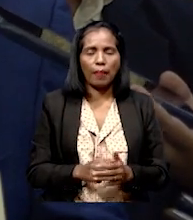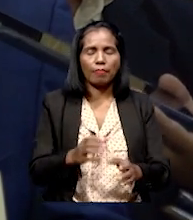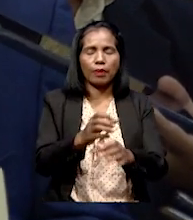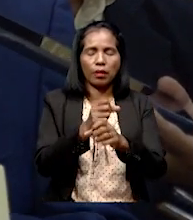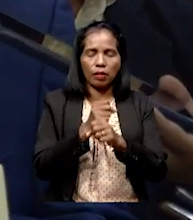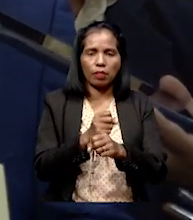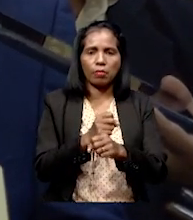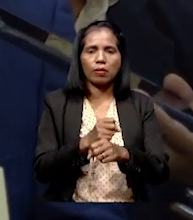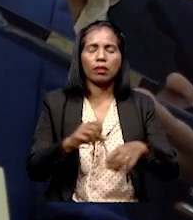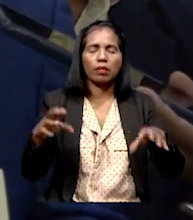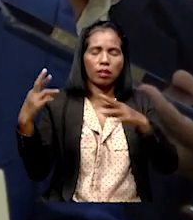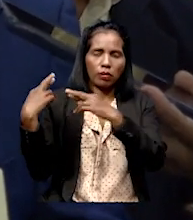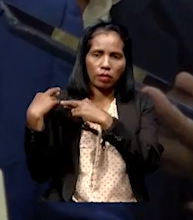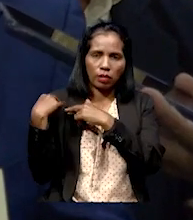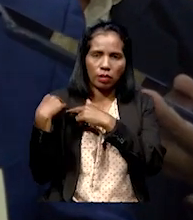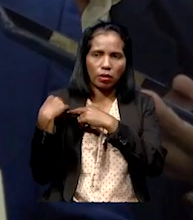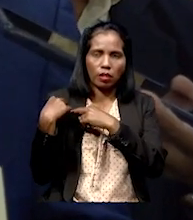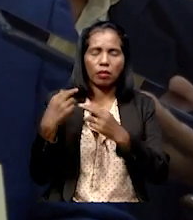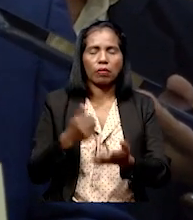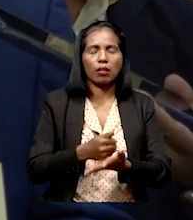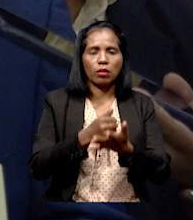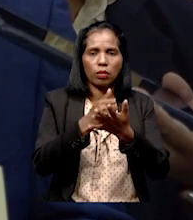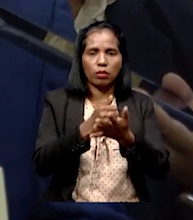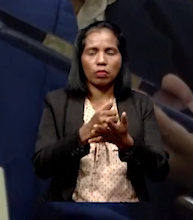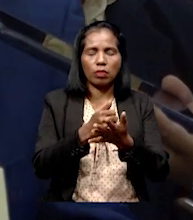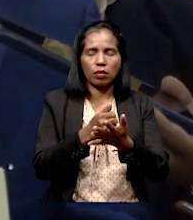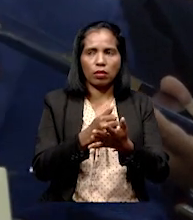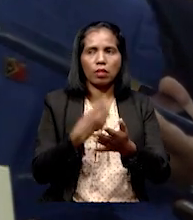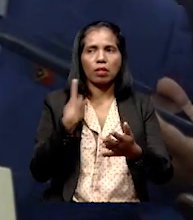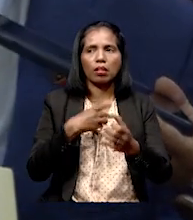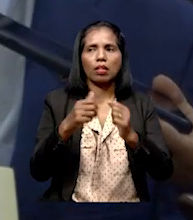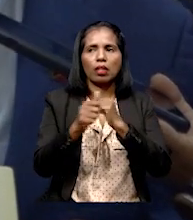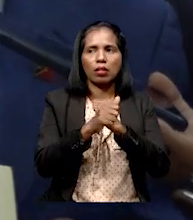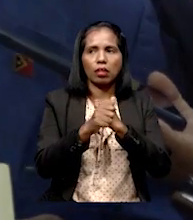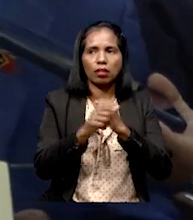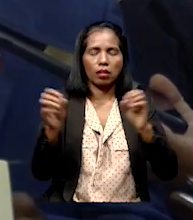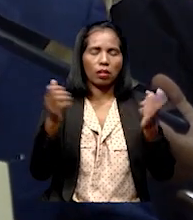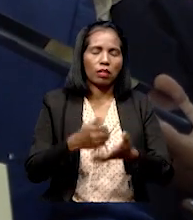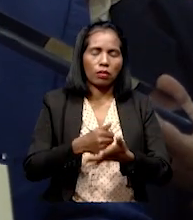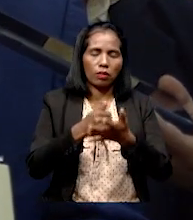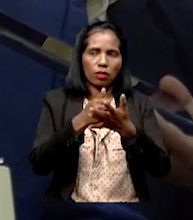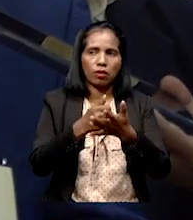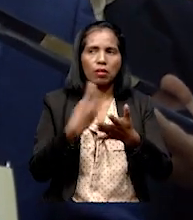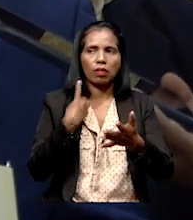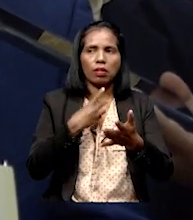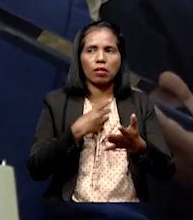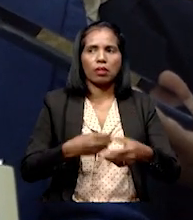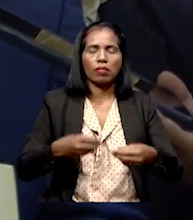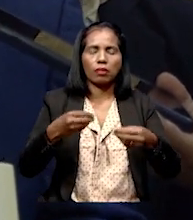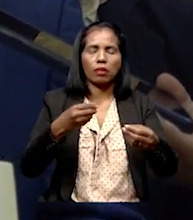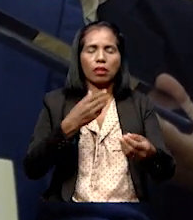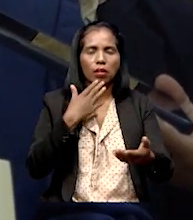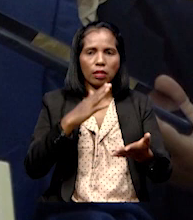cargo para defender interesse Estado União. Mas se tem ação, quando lá defende o interesse Estado, e tem acto ne for prejuízo vai